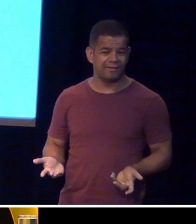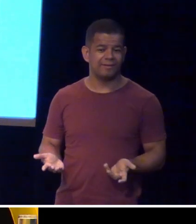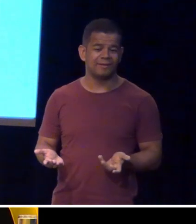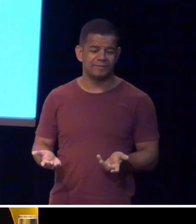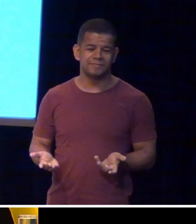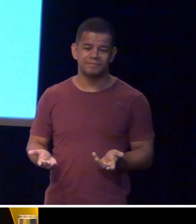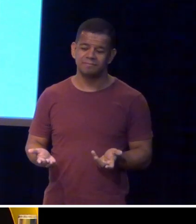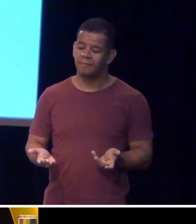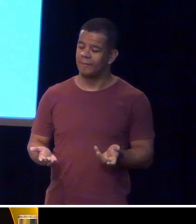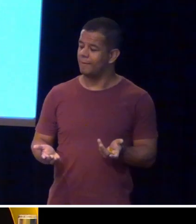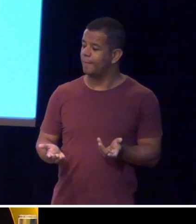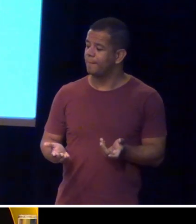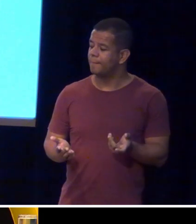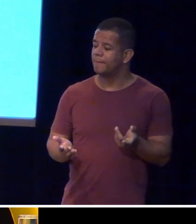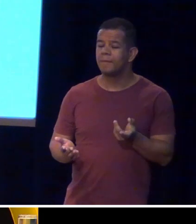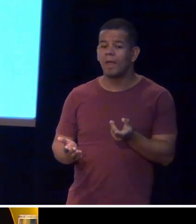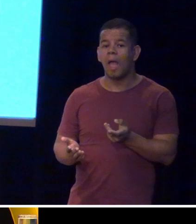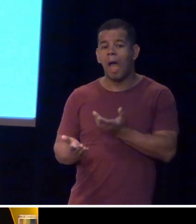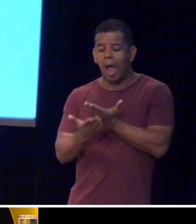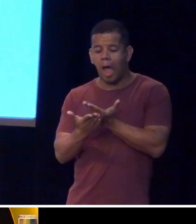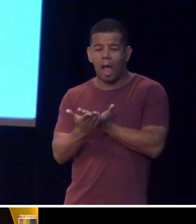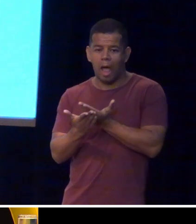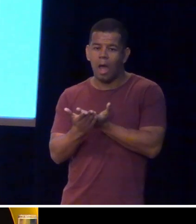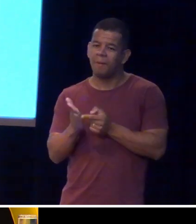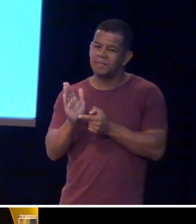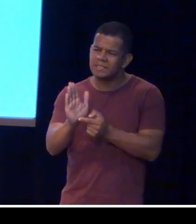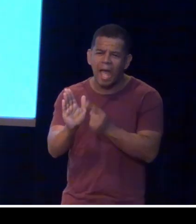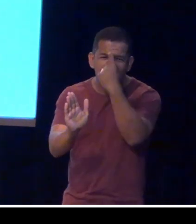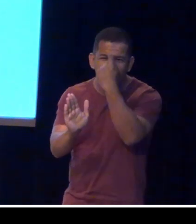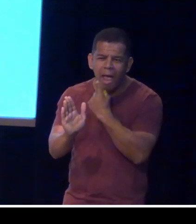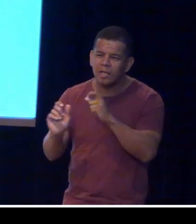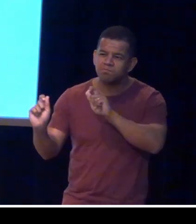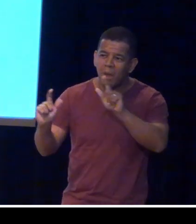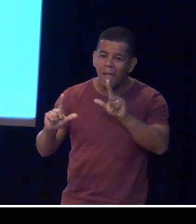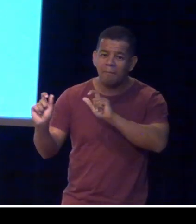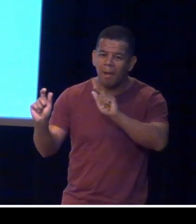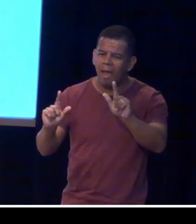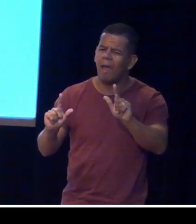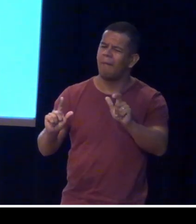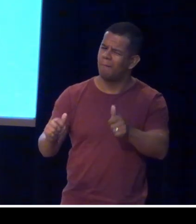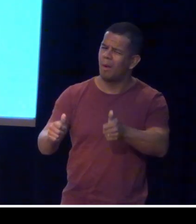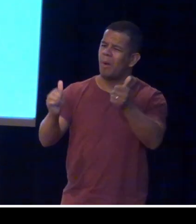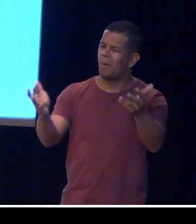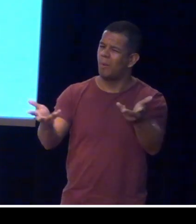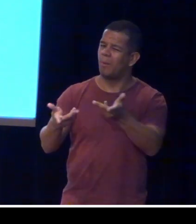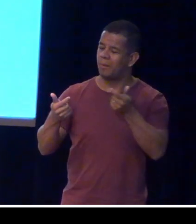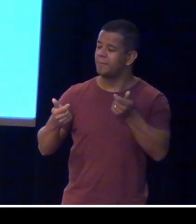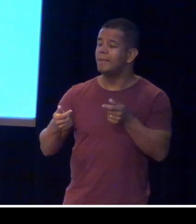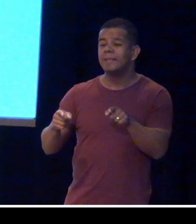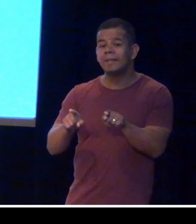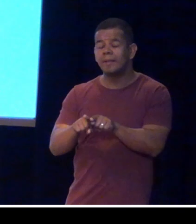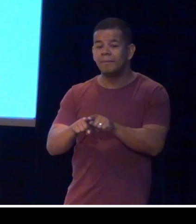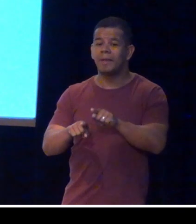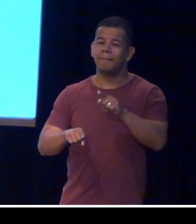Ou seja, a apresentação de uma aula ela fica mais rica em imagens, né? E materiais produzidos também